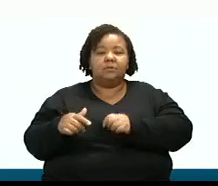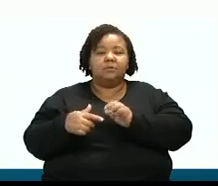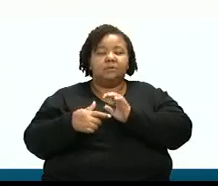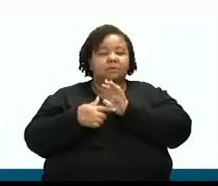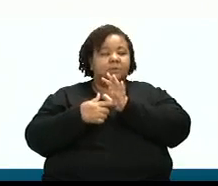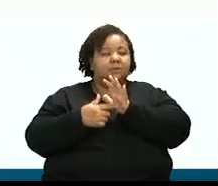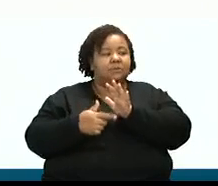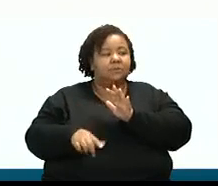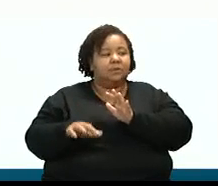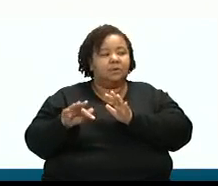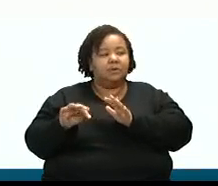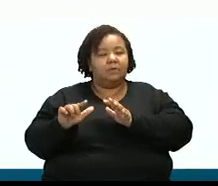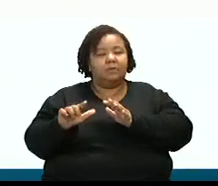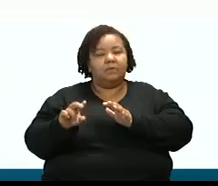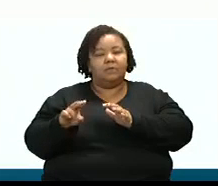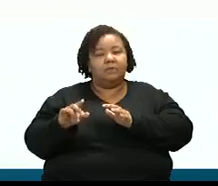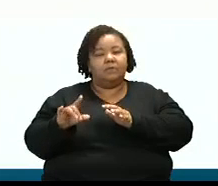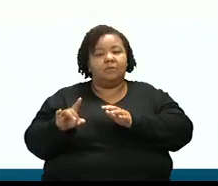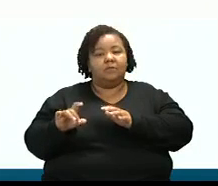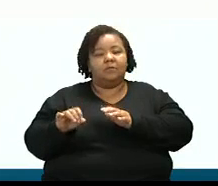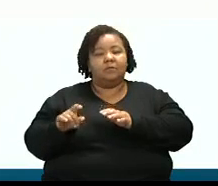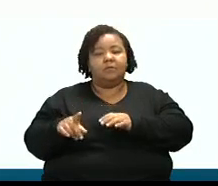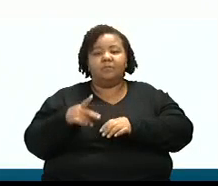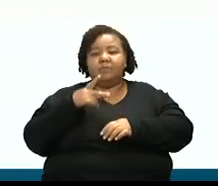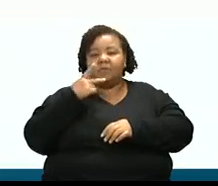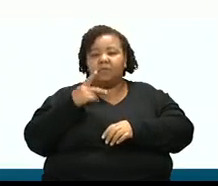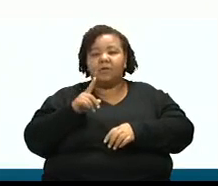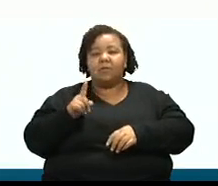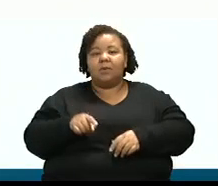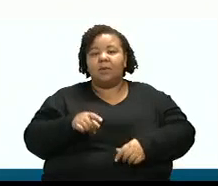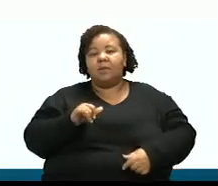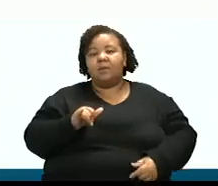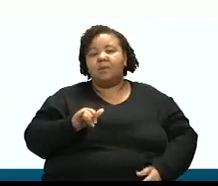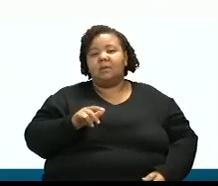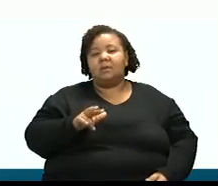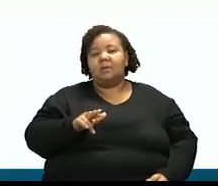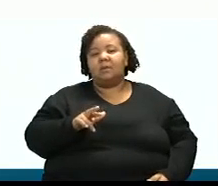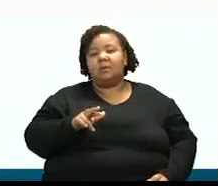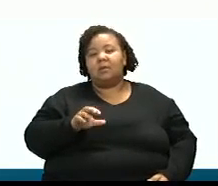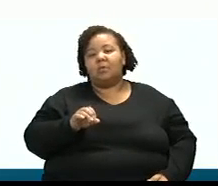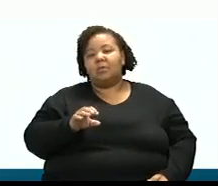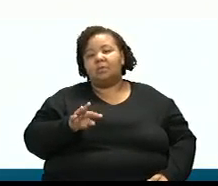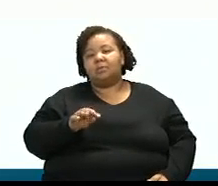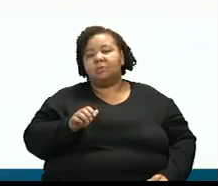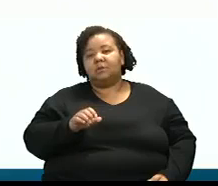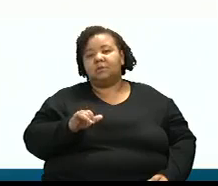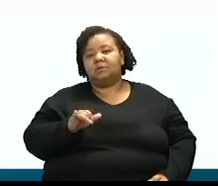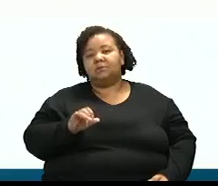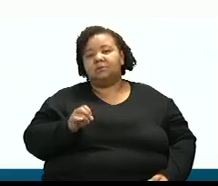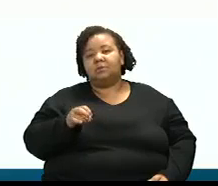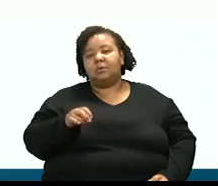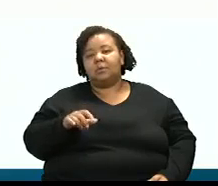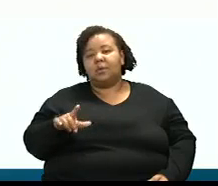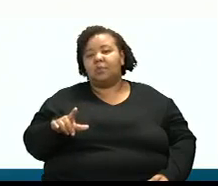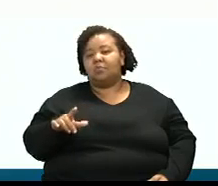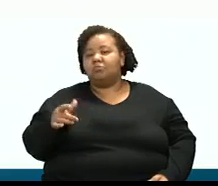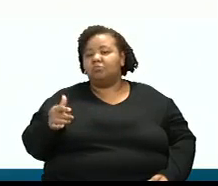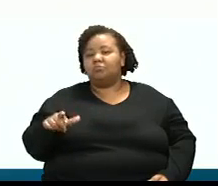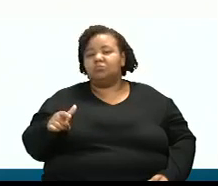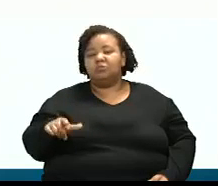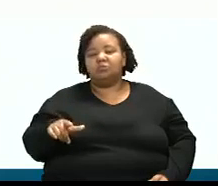exemplo, eu afirmo que esse fluido é irrotacional. Isso quer dizer que no fluido, naquele ponto, não